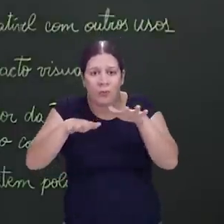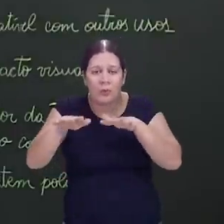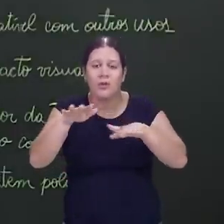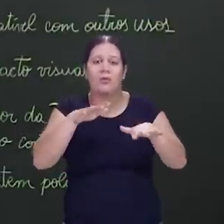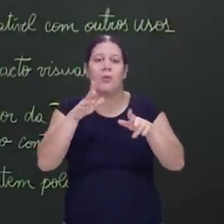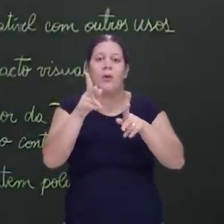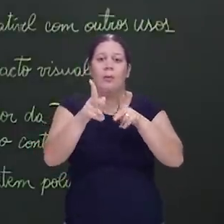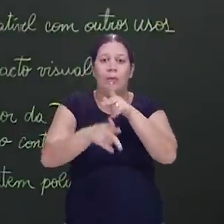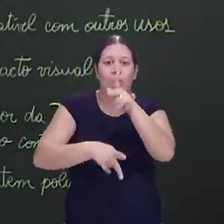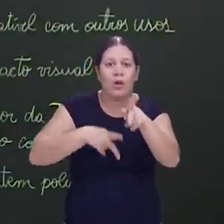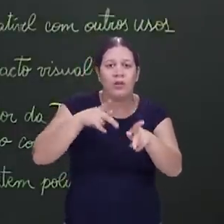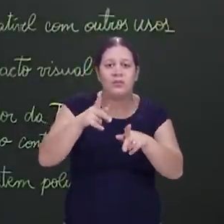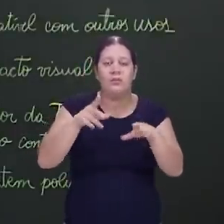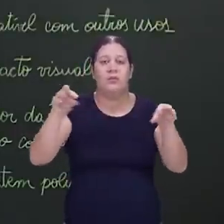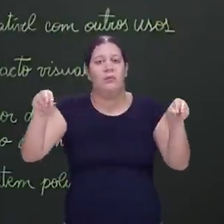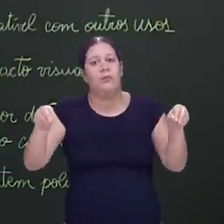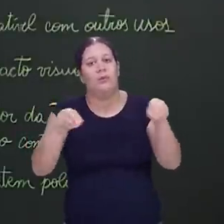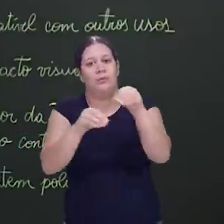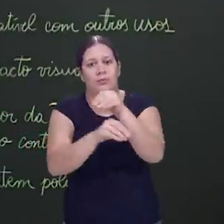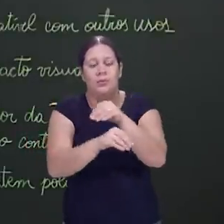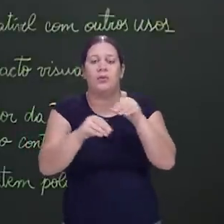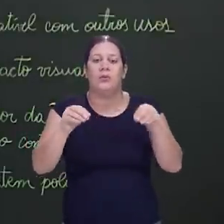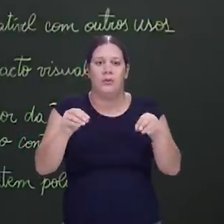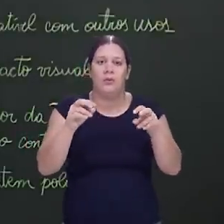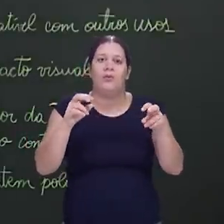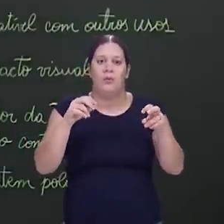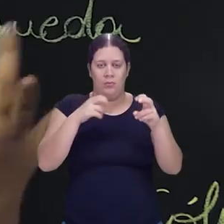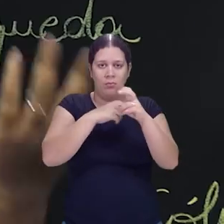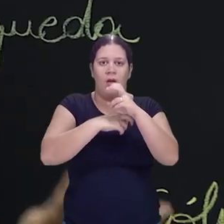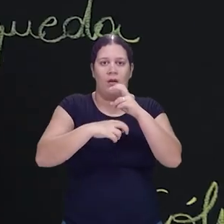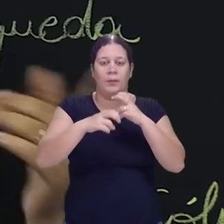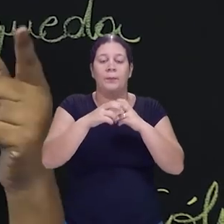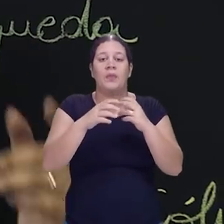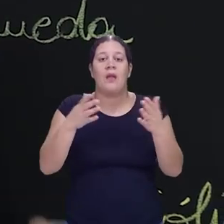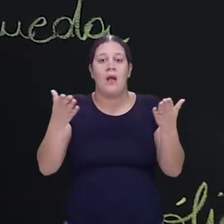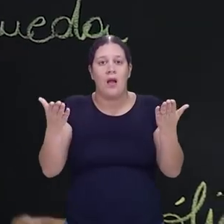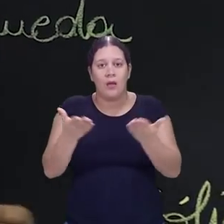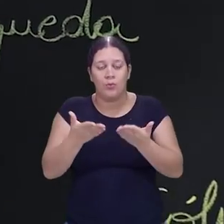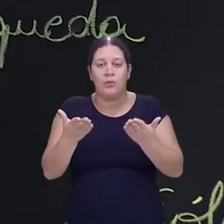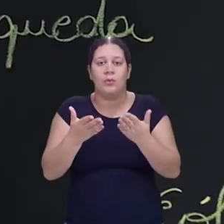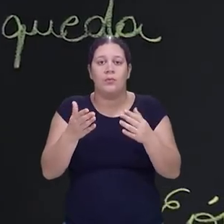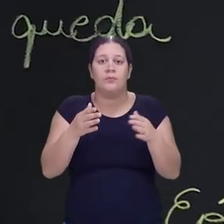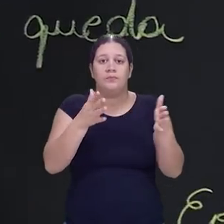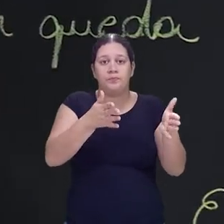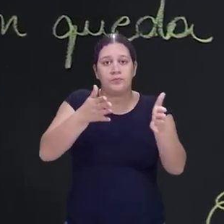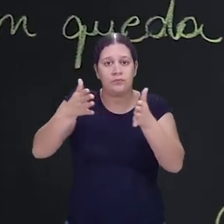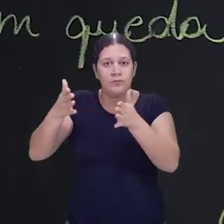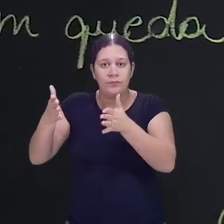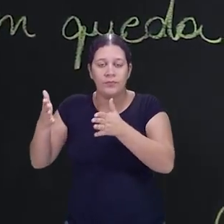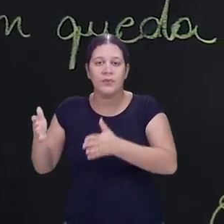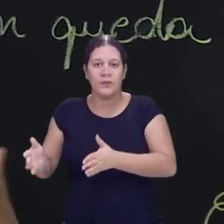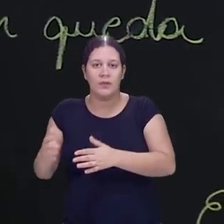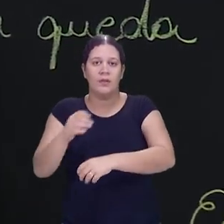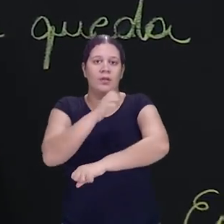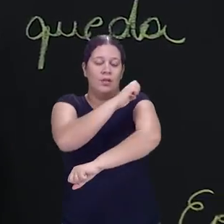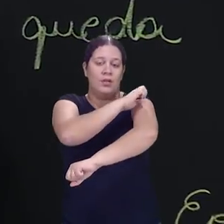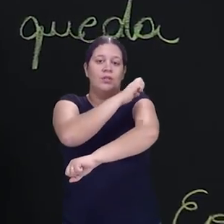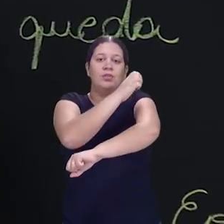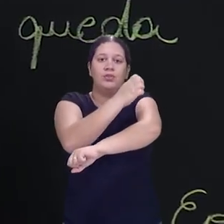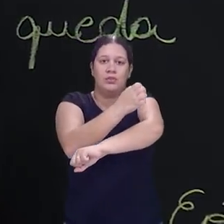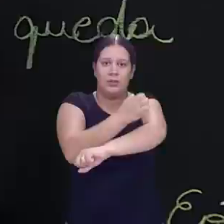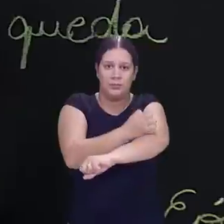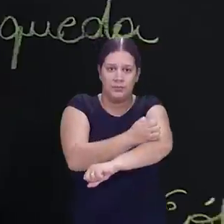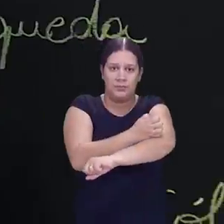algumas populações de certos locais para a instalação do parque eólico. E a gente avança um pouquinho então para falar da energia